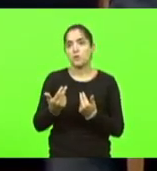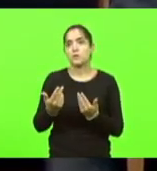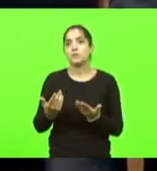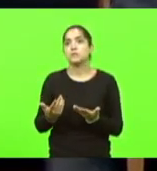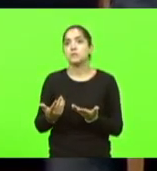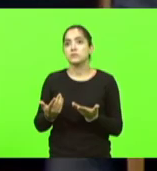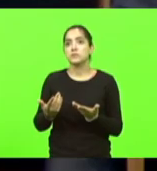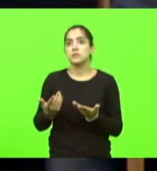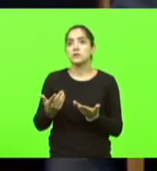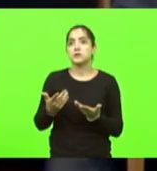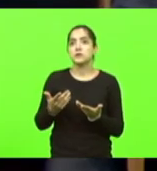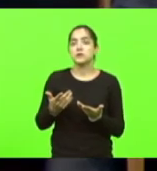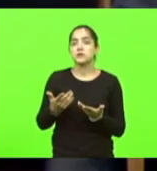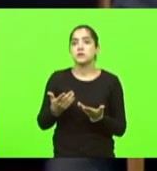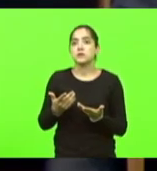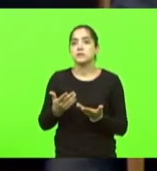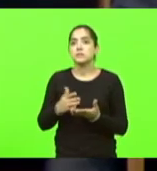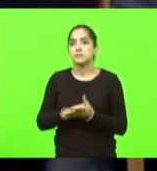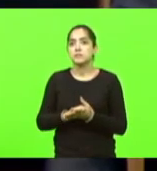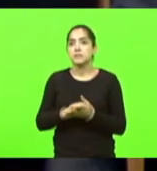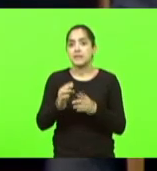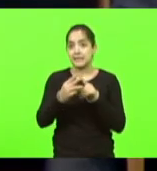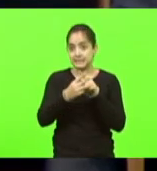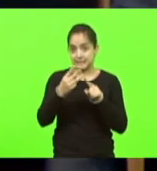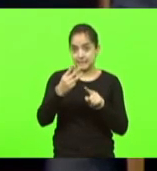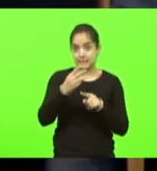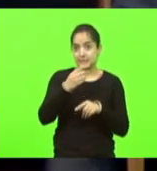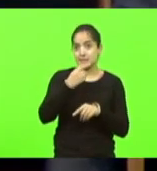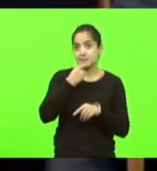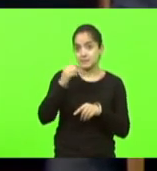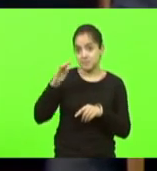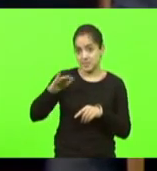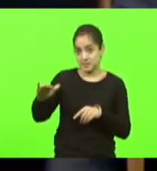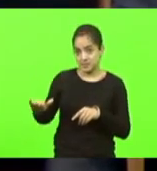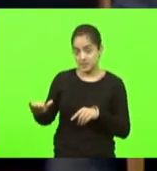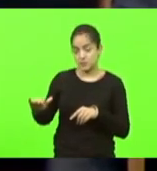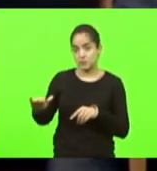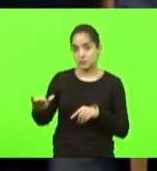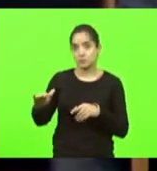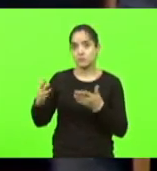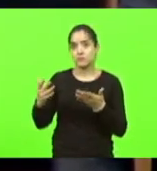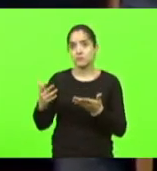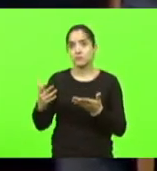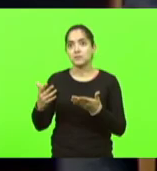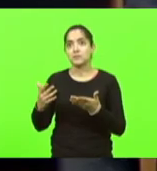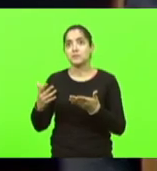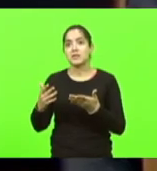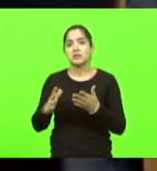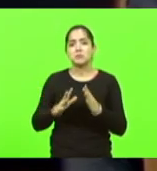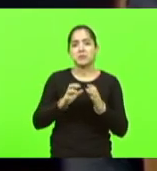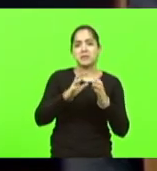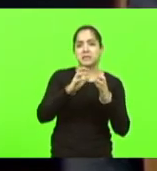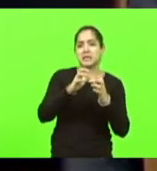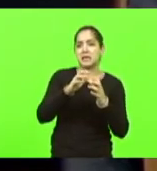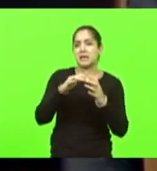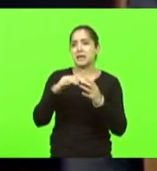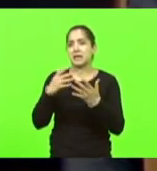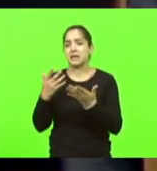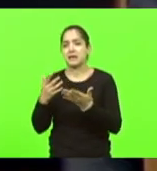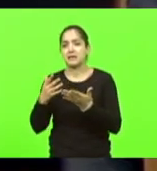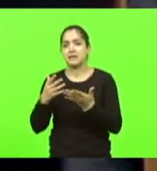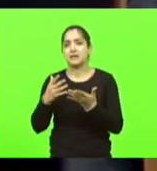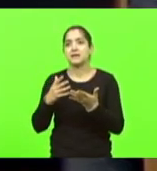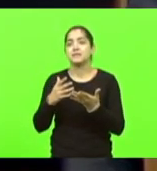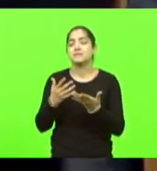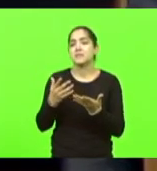gostávamos muito três meninos da mesma idade uma casa tava muito se agarrar muito brigar fazer aquelas confusões